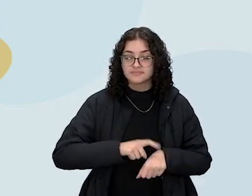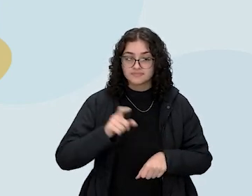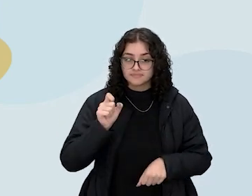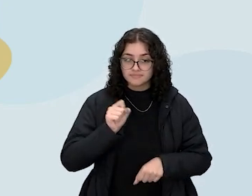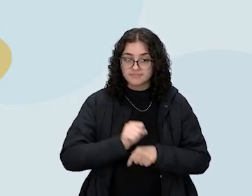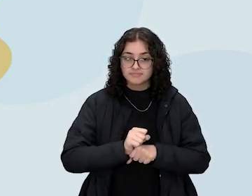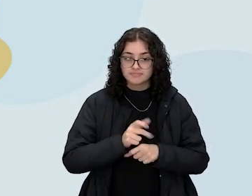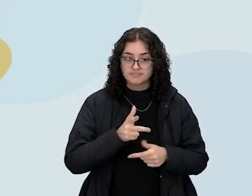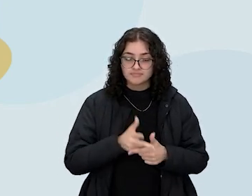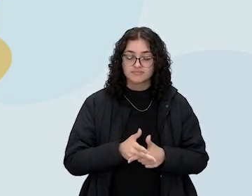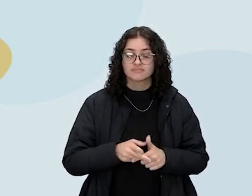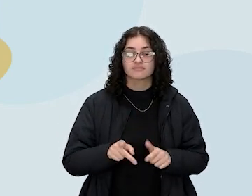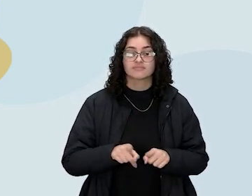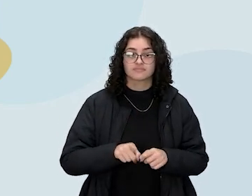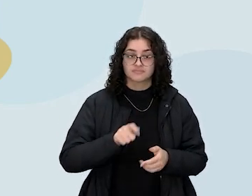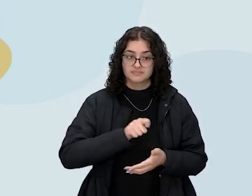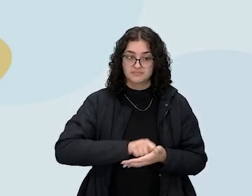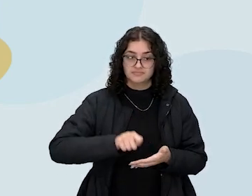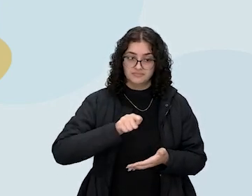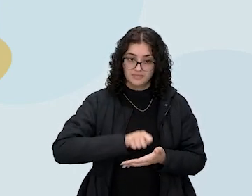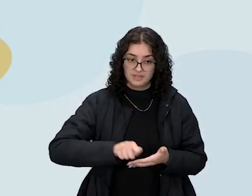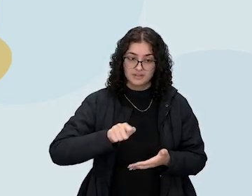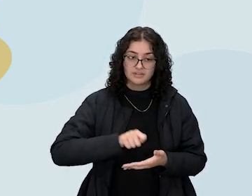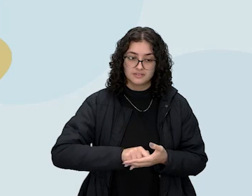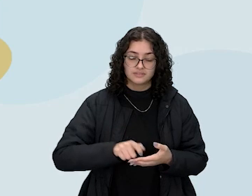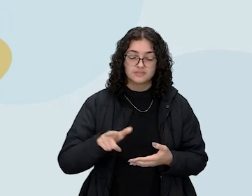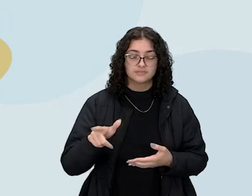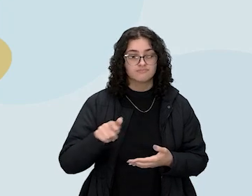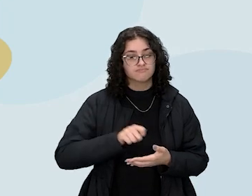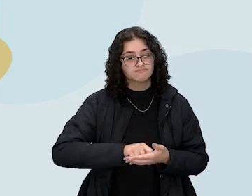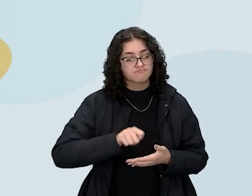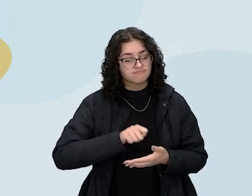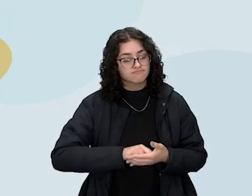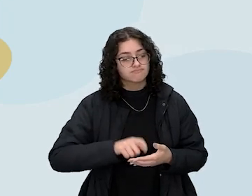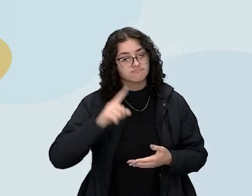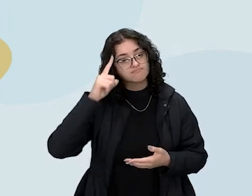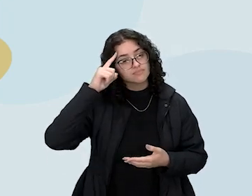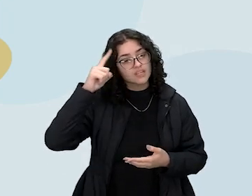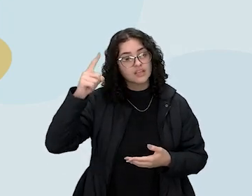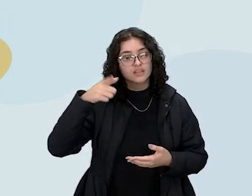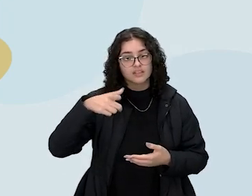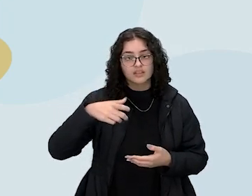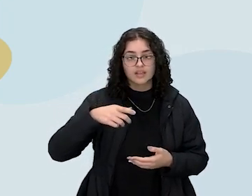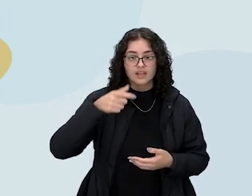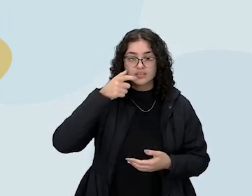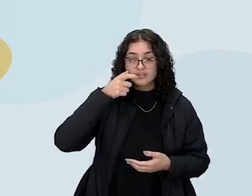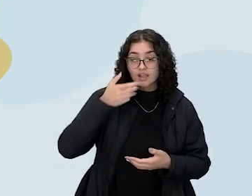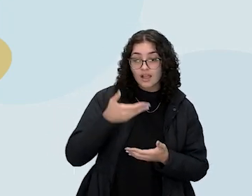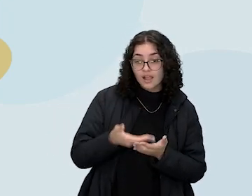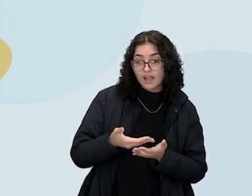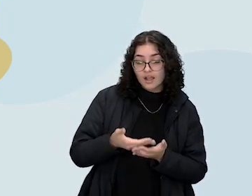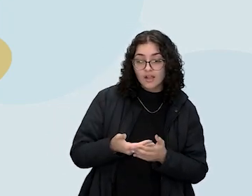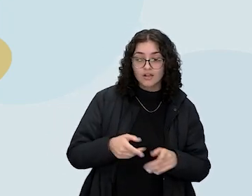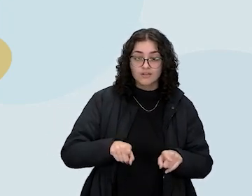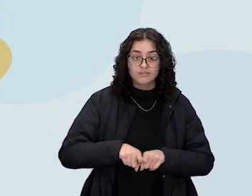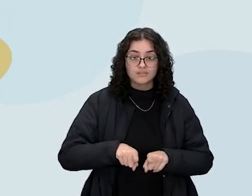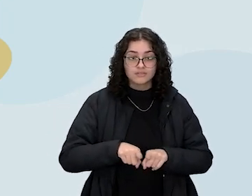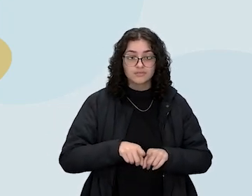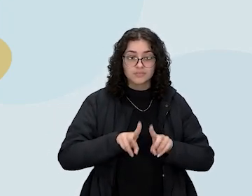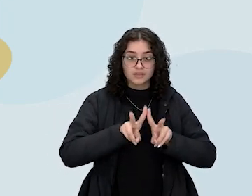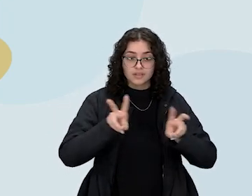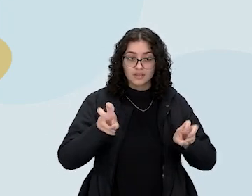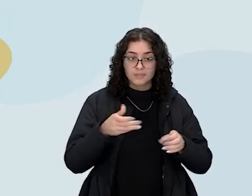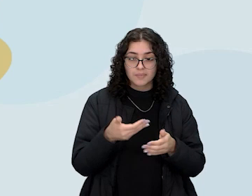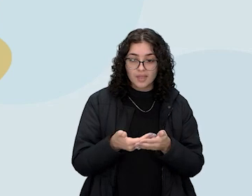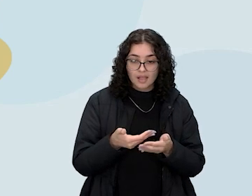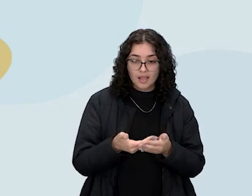o vídeo e pegar o seu diário de bordo, fazer as anotações da data que você está assistindo essa aula, o nome e o título da